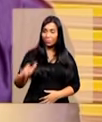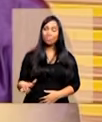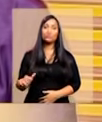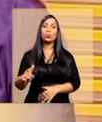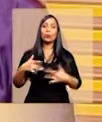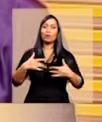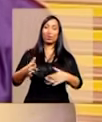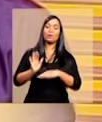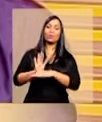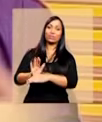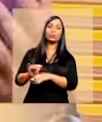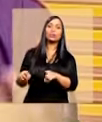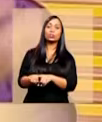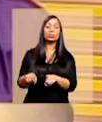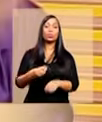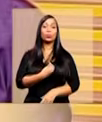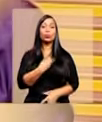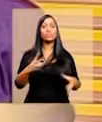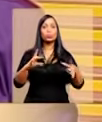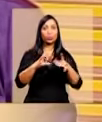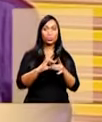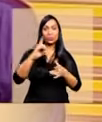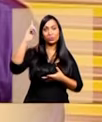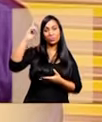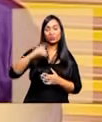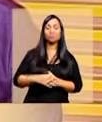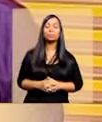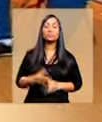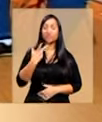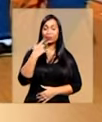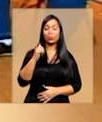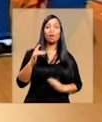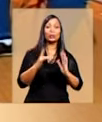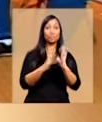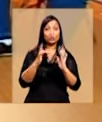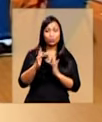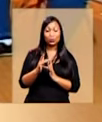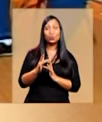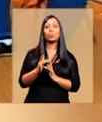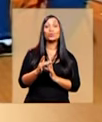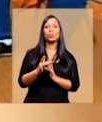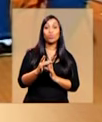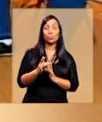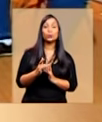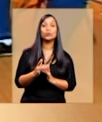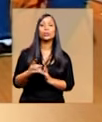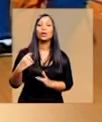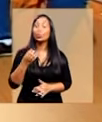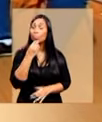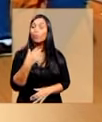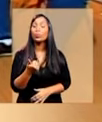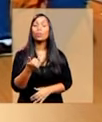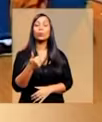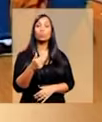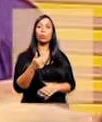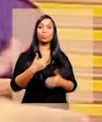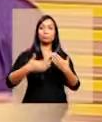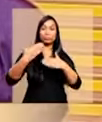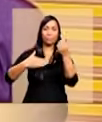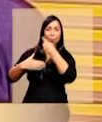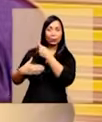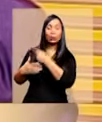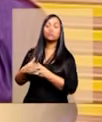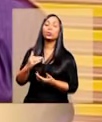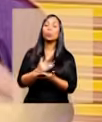próximo, seria a fraternidade, e uma vida também em comunhão com Deus, que é Pai. Jesus, por exemplo, é interessante, há um